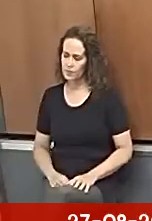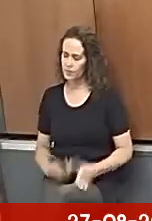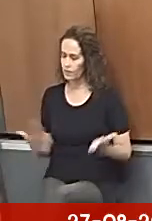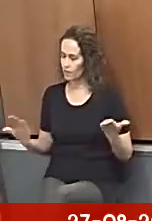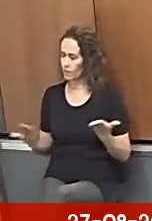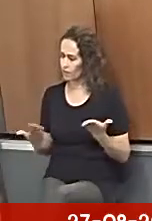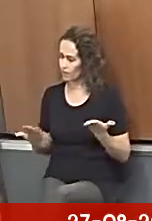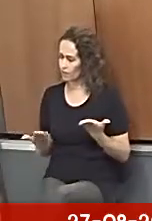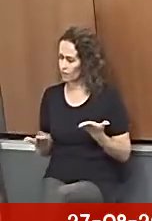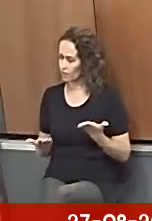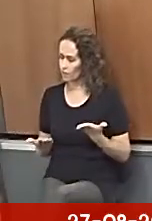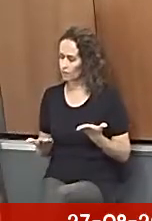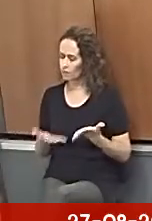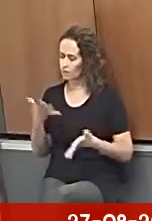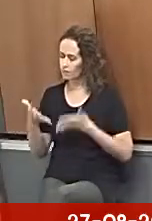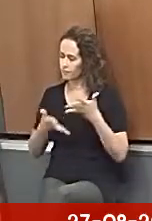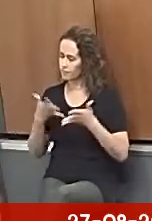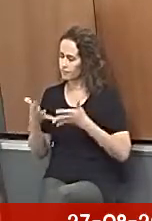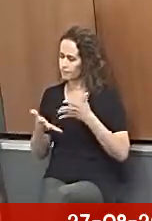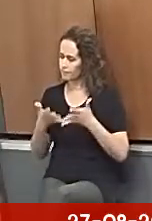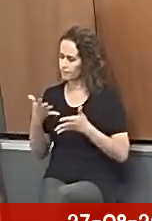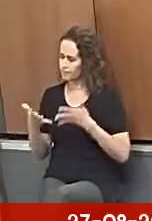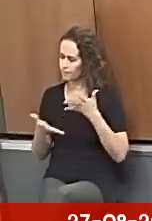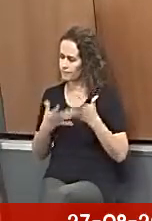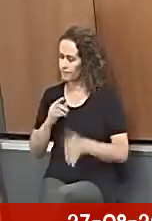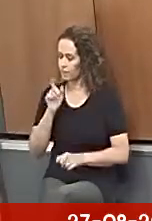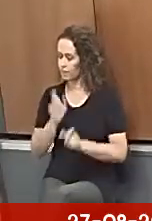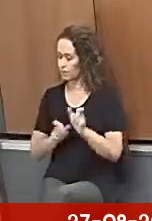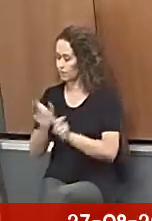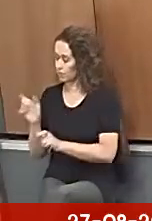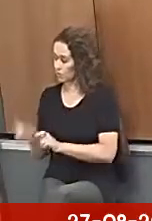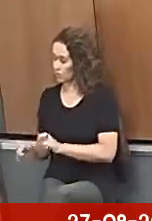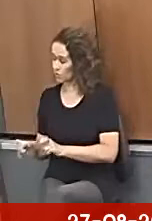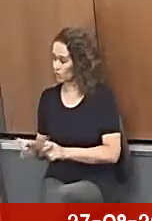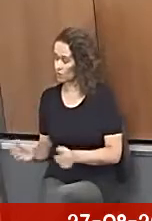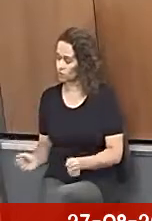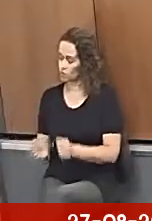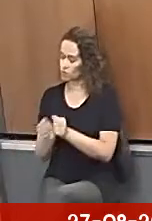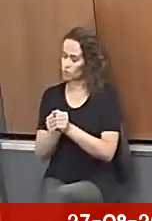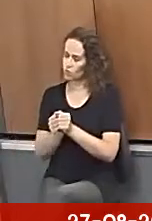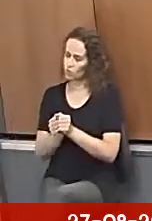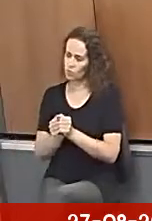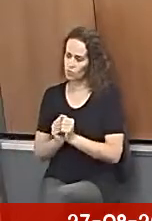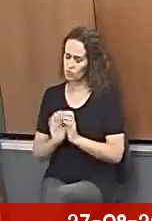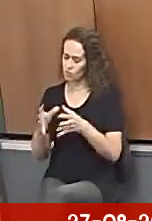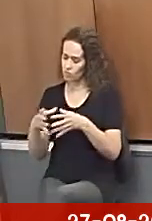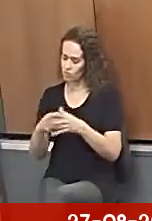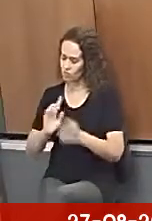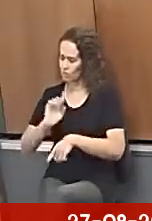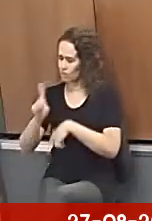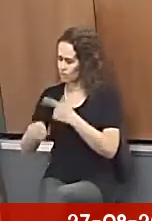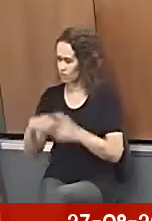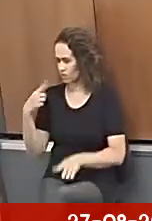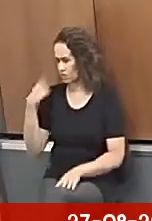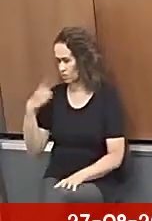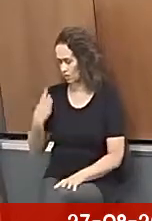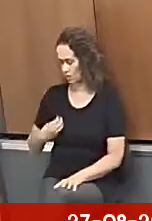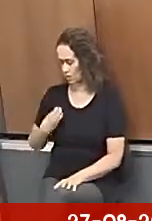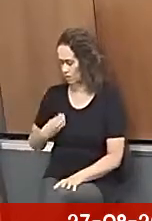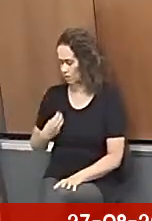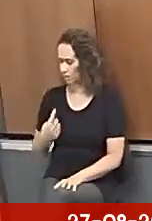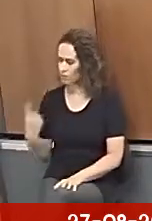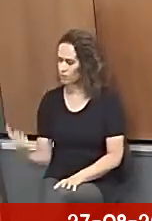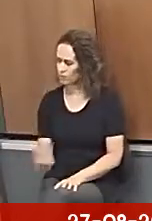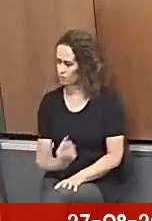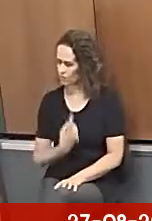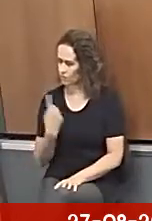a palavra pela ordem membros efetivos da comissão e em seguida para os deputados que estão participando conosco dessa